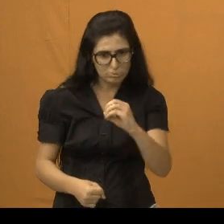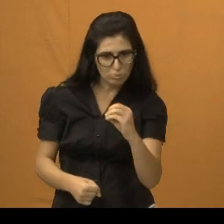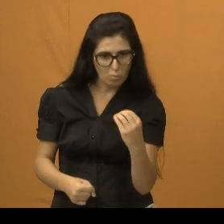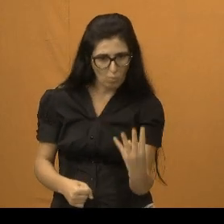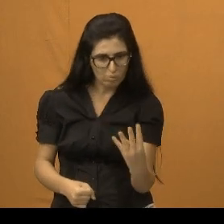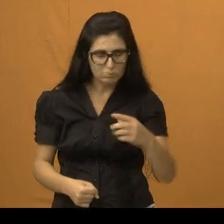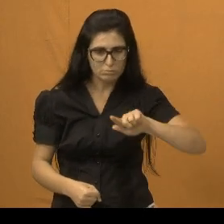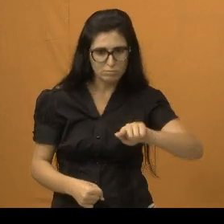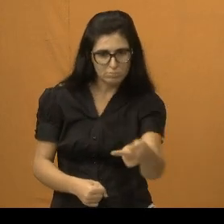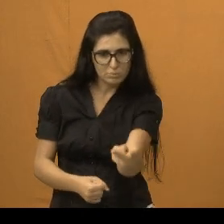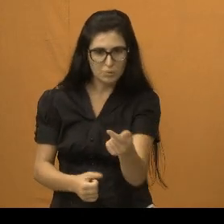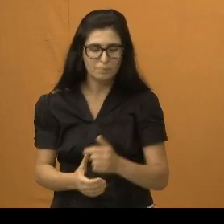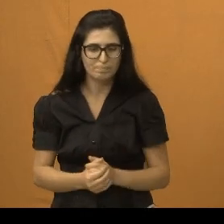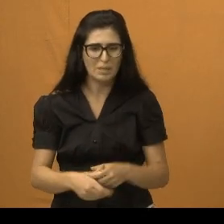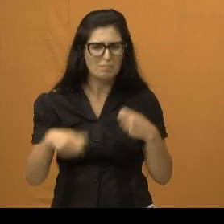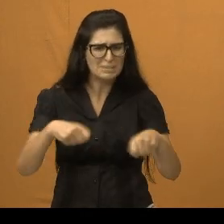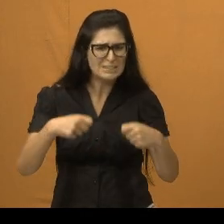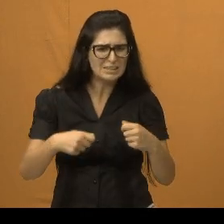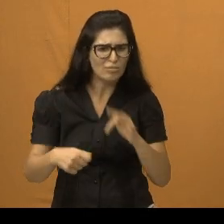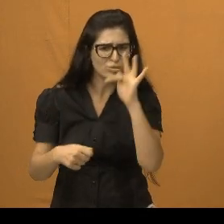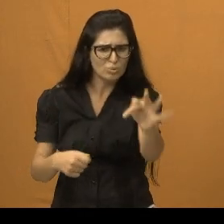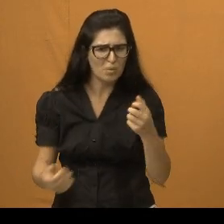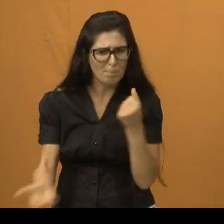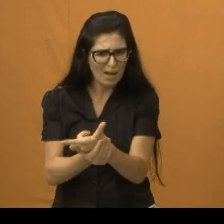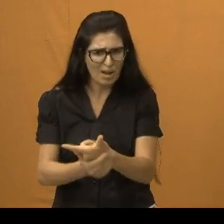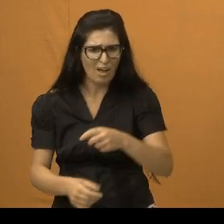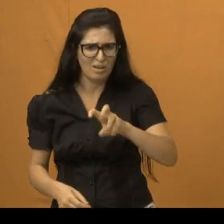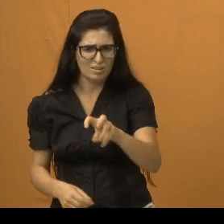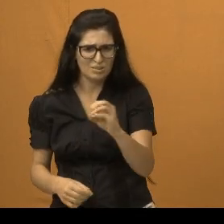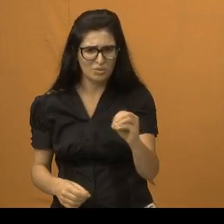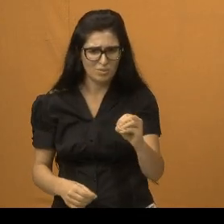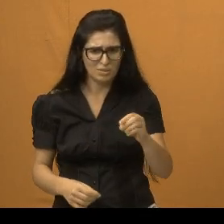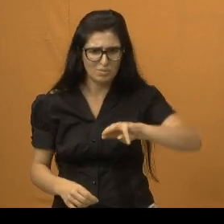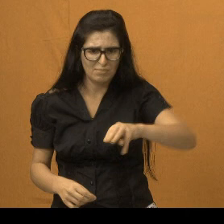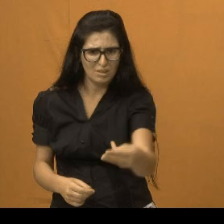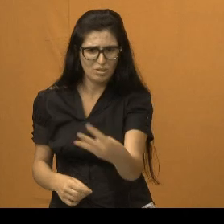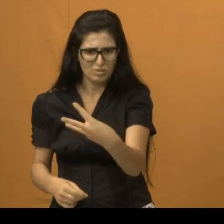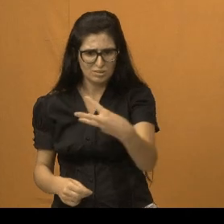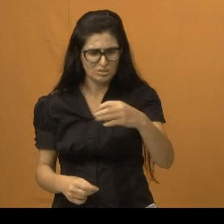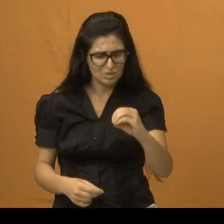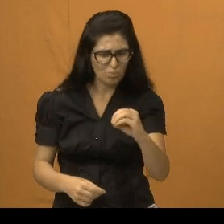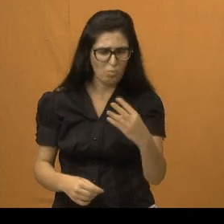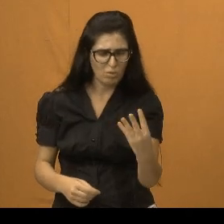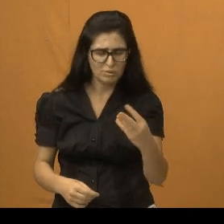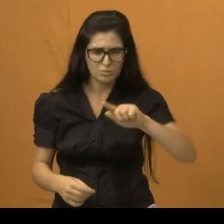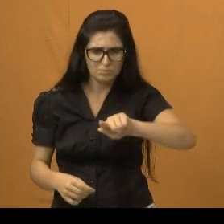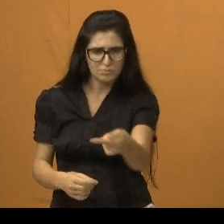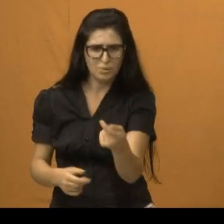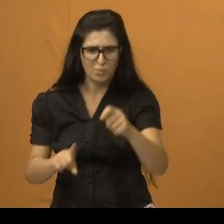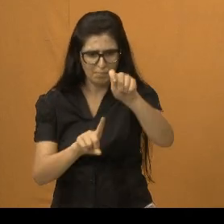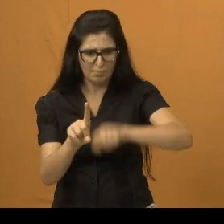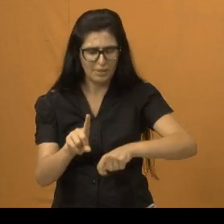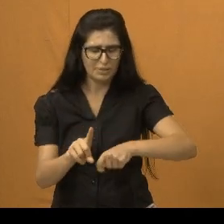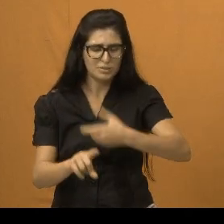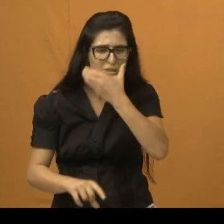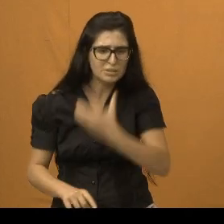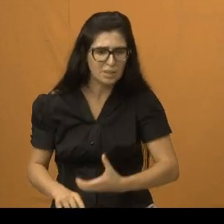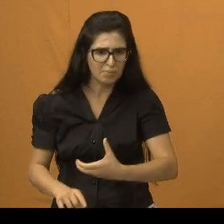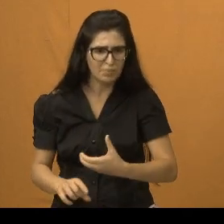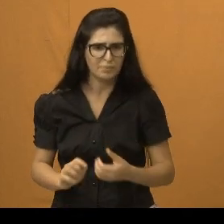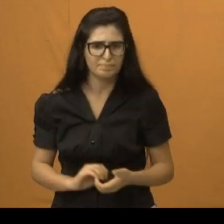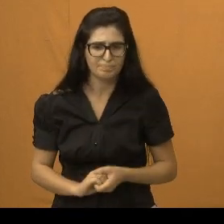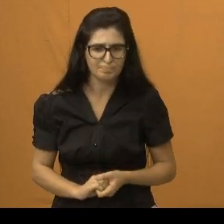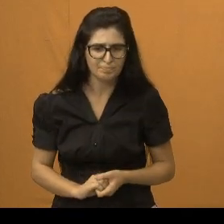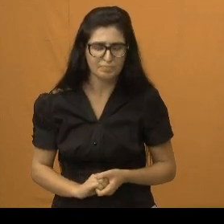44.204.000. E saldo a pagar em 31 de dezembro, 50.304.000. mil. O que eu posso salientar a